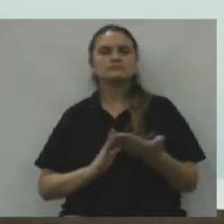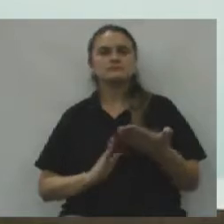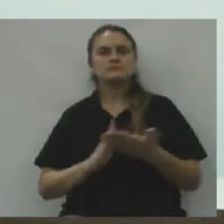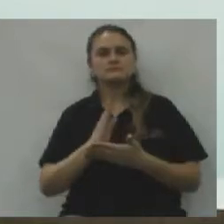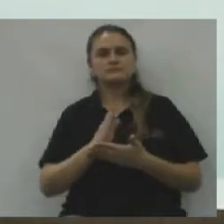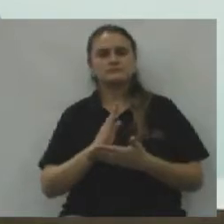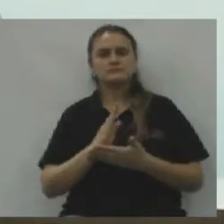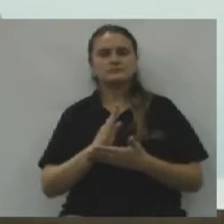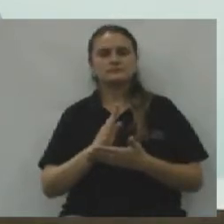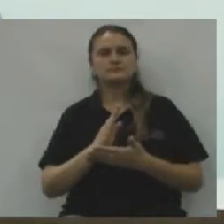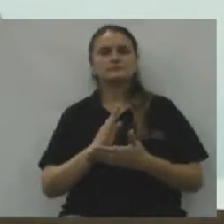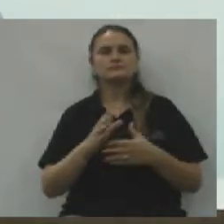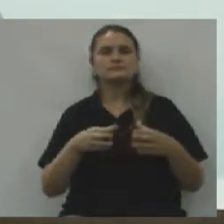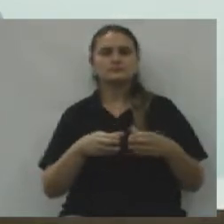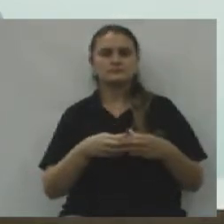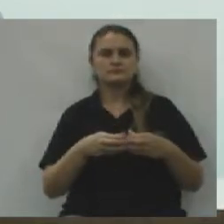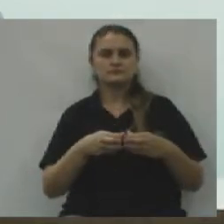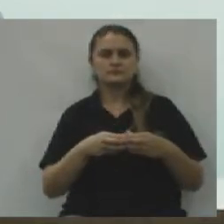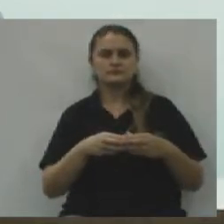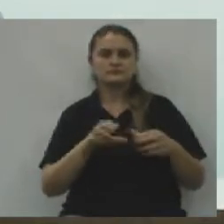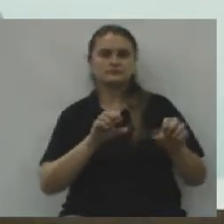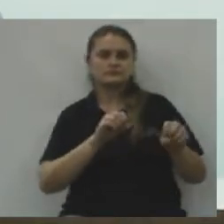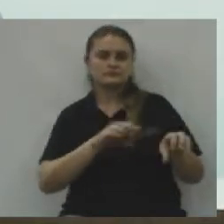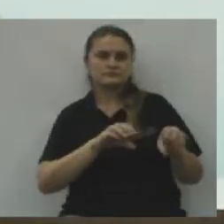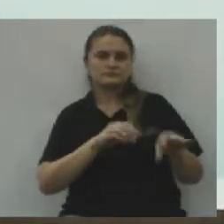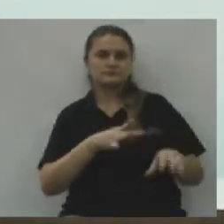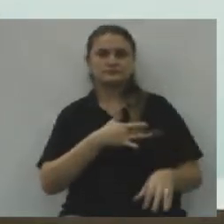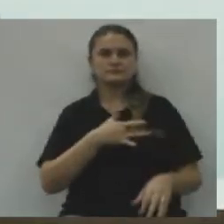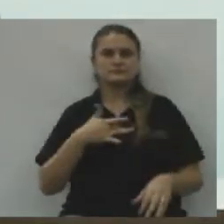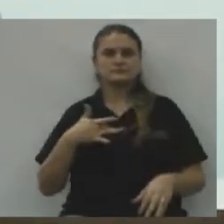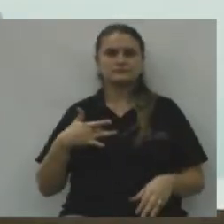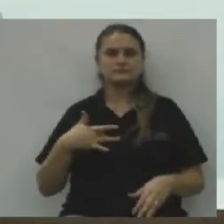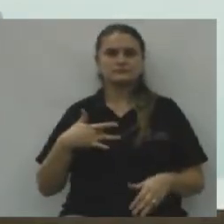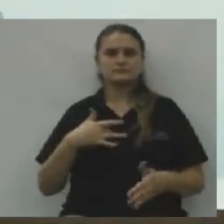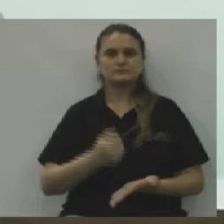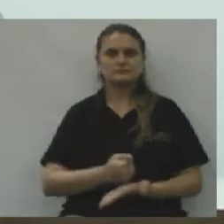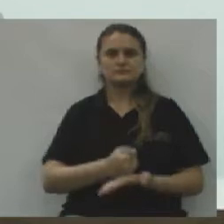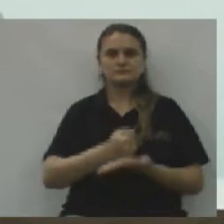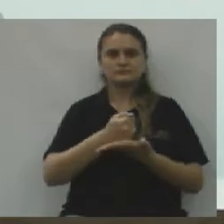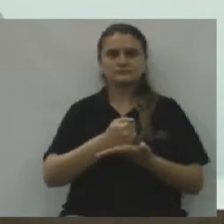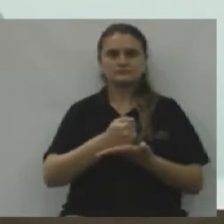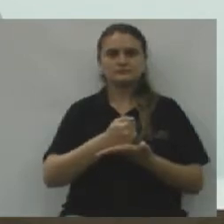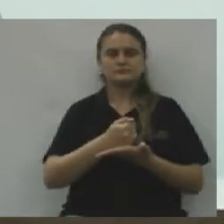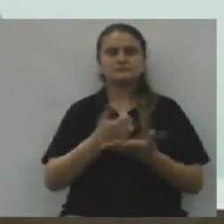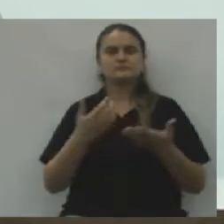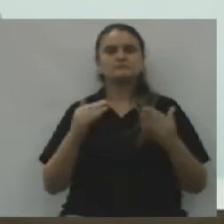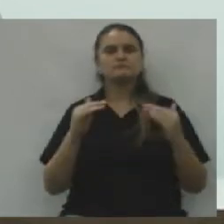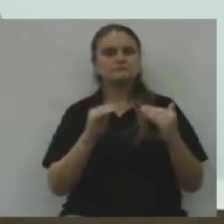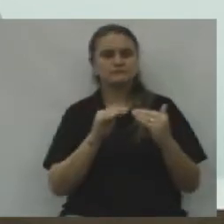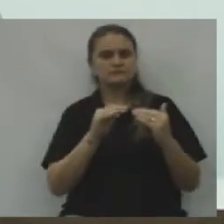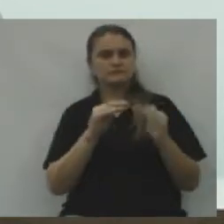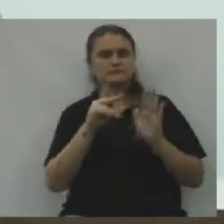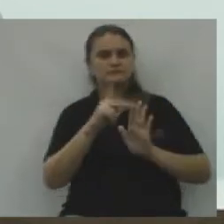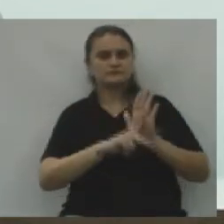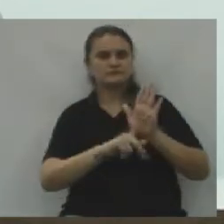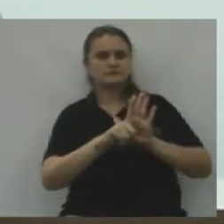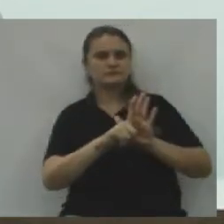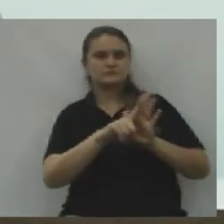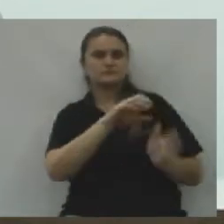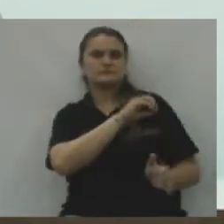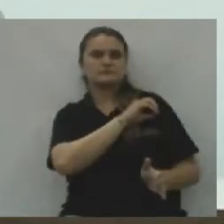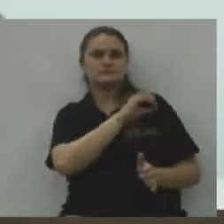Aprovado o parecer fundamentado da Comissão de Educação, Saúde e Assistência, favorável ao projeto de lei ordinário